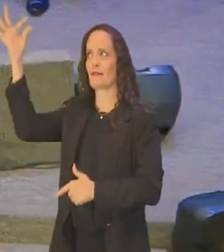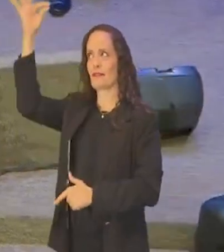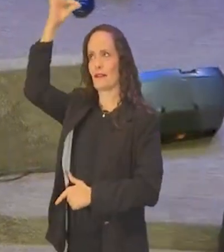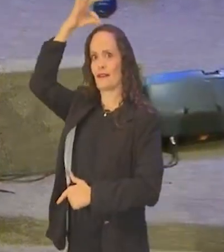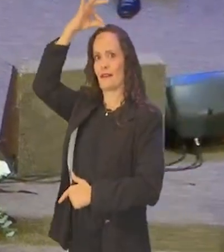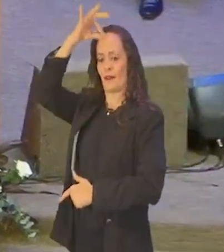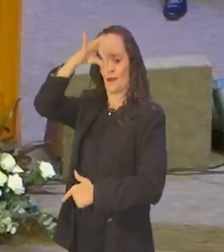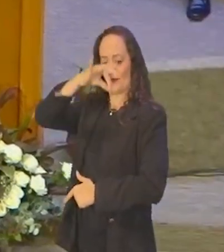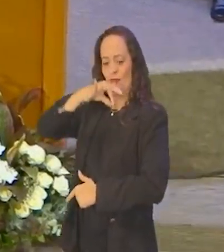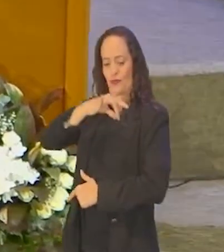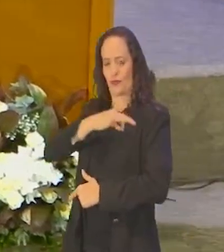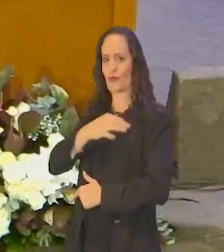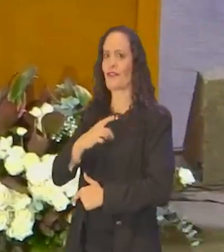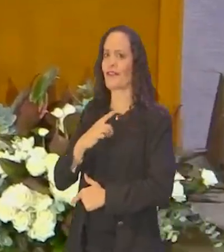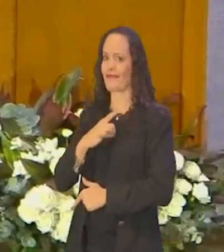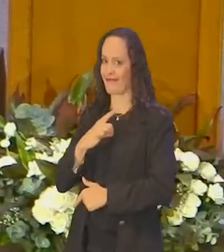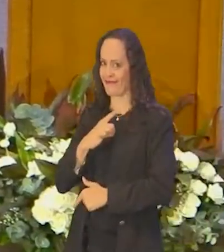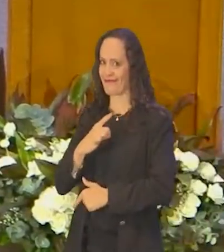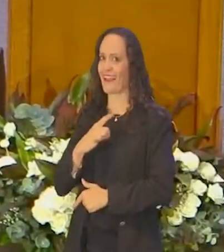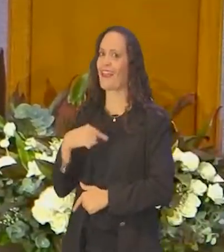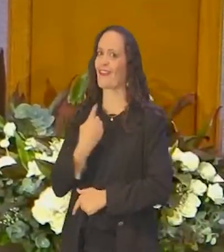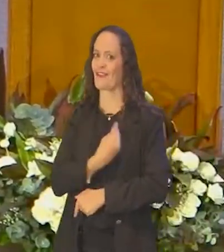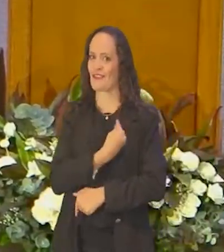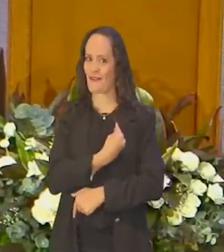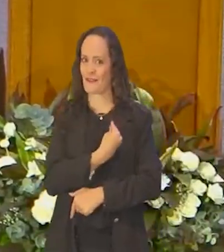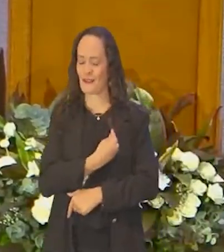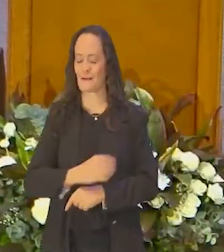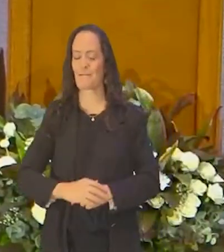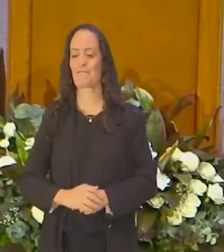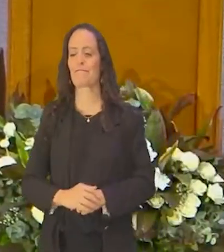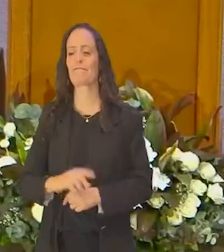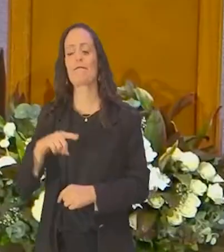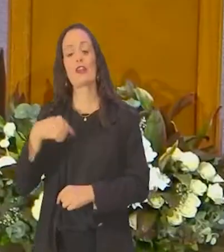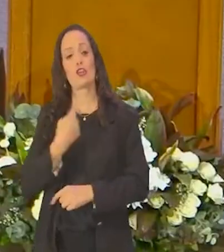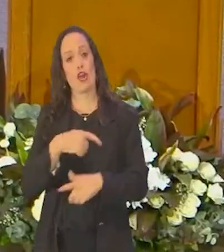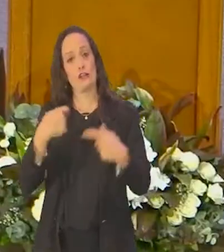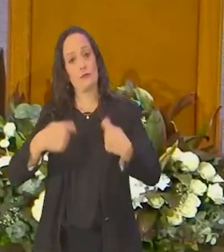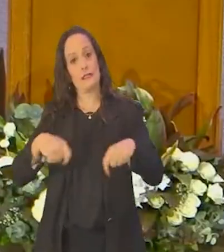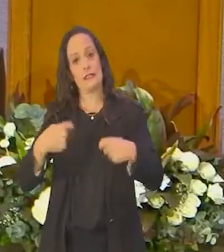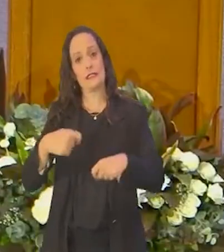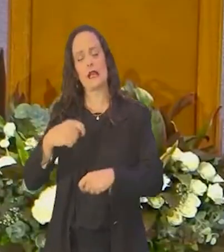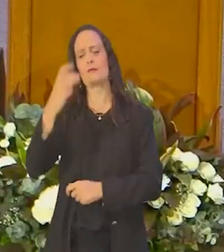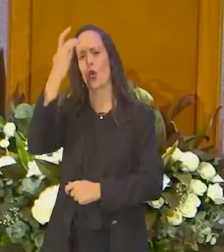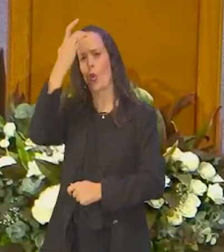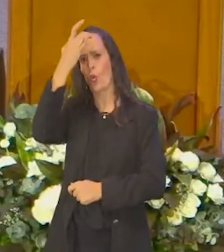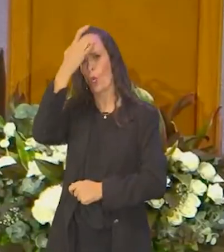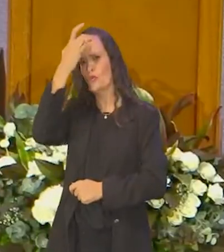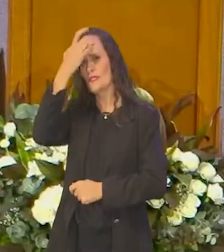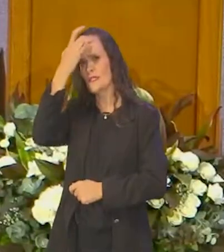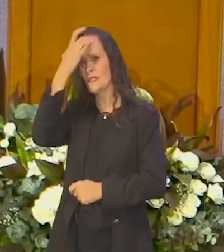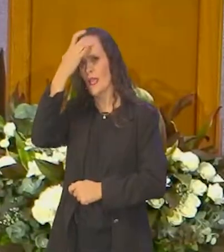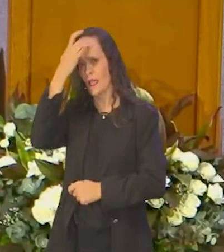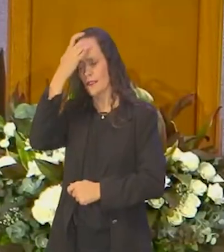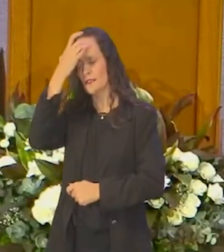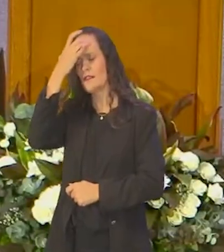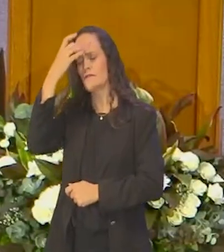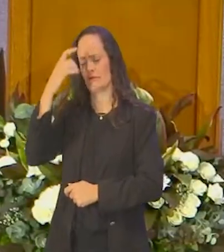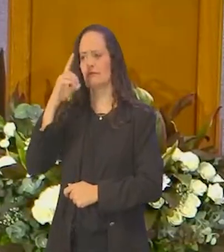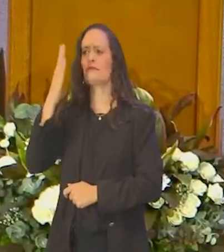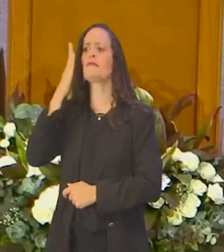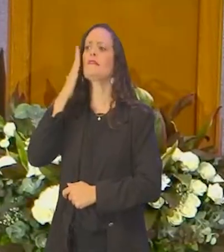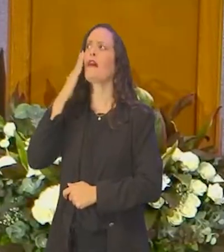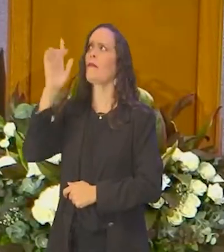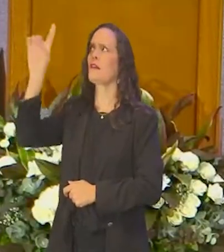Espírito Santo que habita em nós. Então precisamos caminhar com este nível de consciência de que o Senhor está